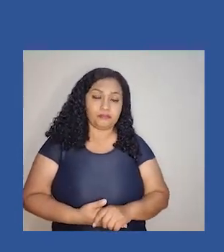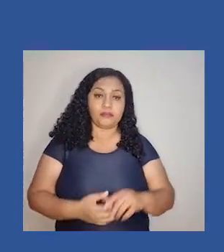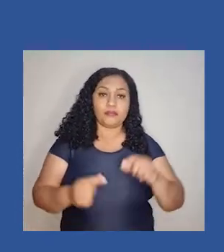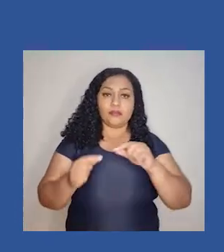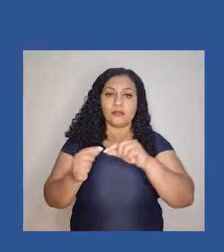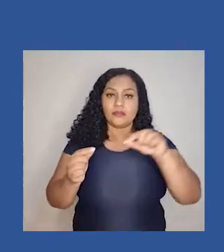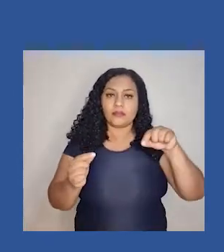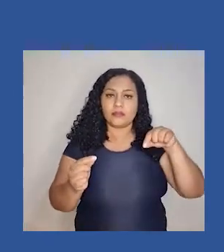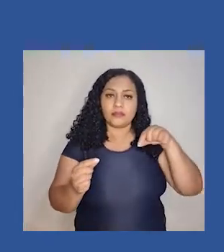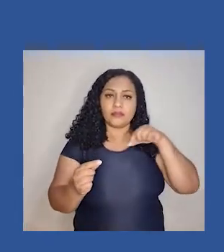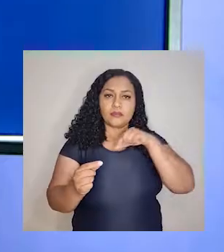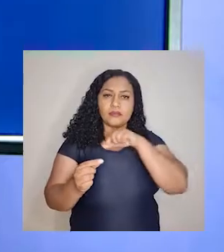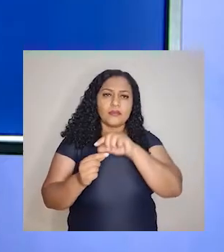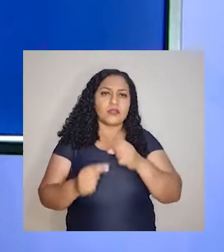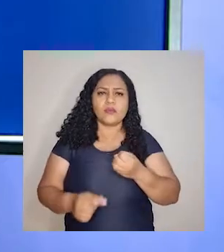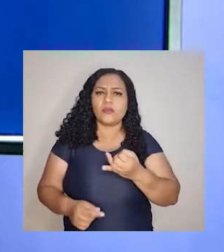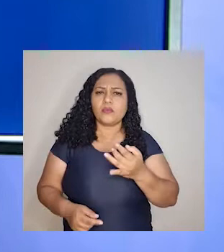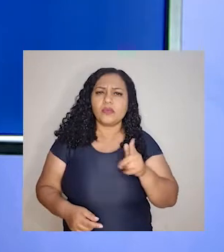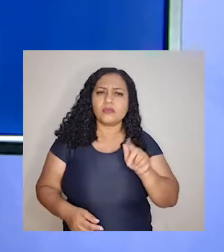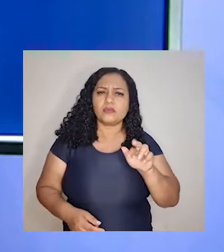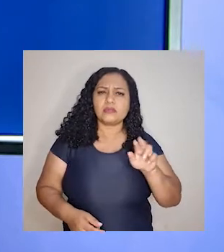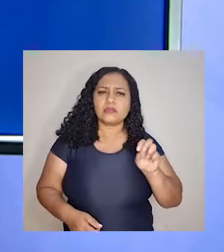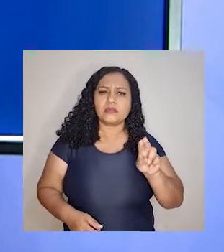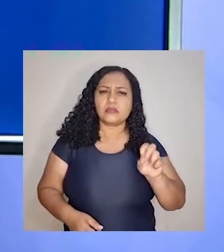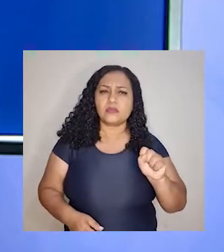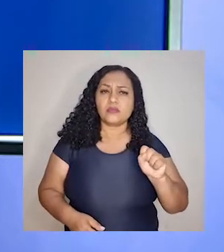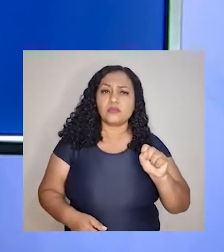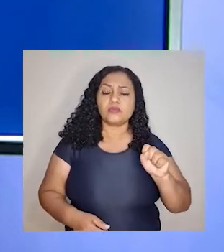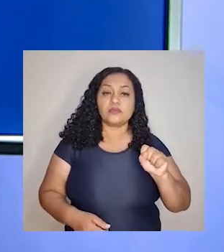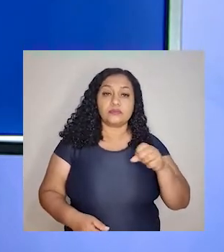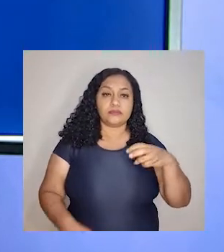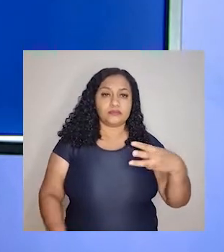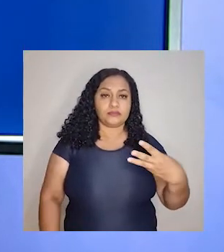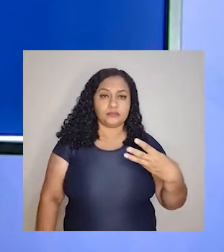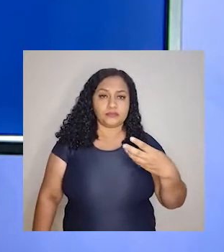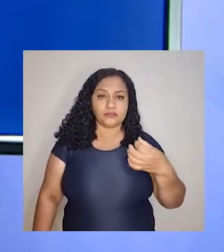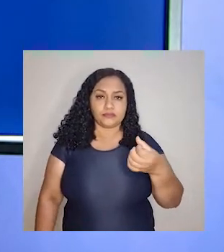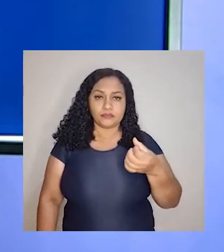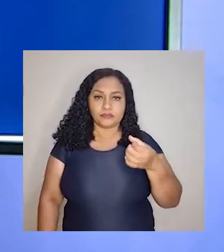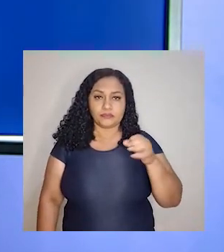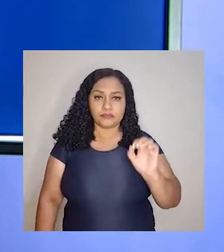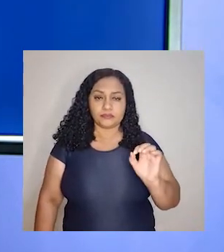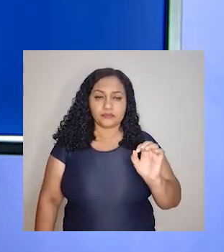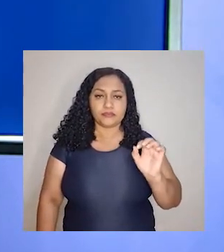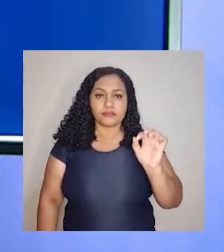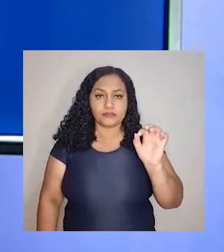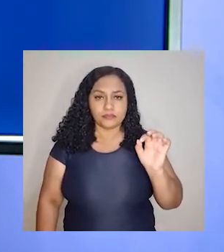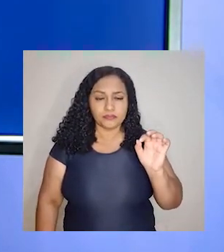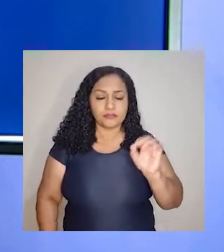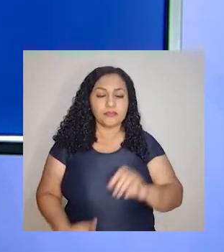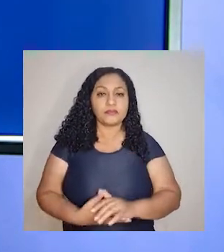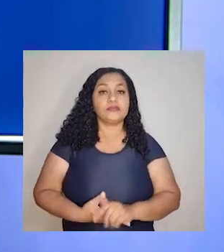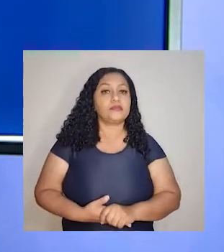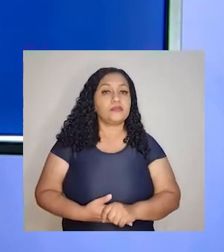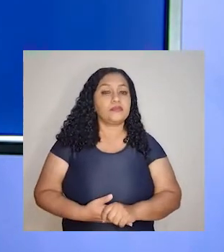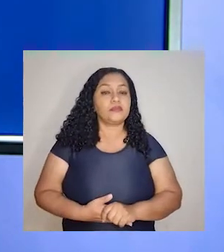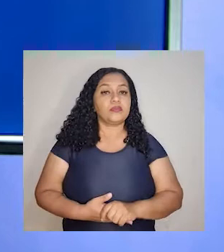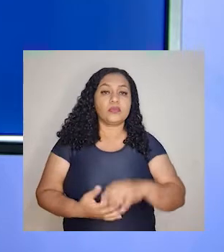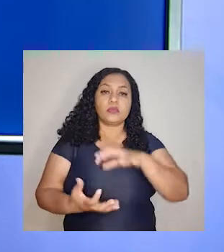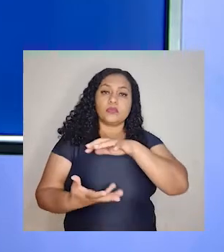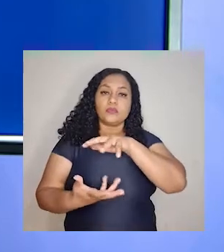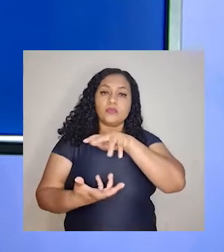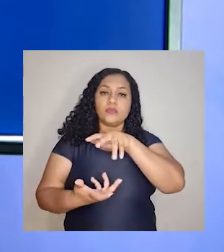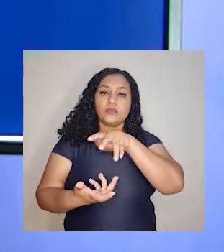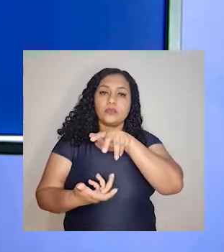é de quanto a circunferência da terra é de quantos graus pessoal olha só